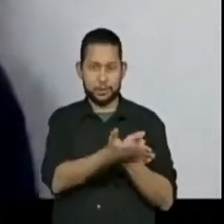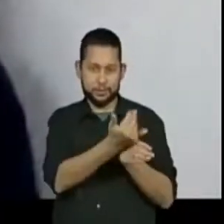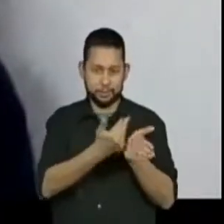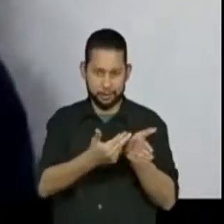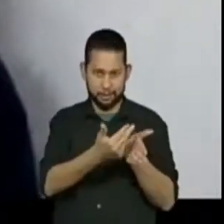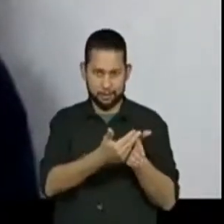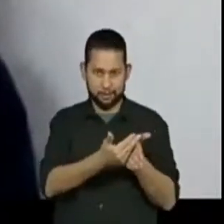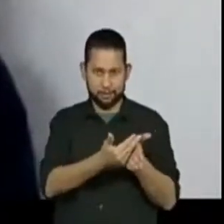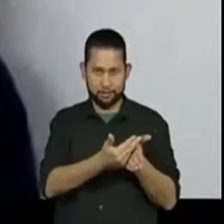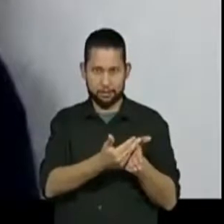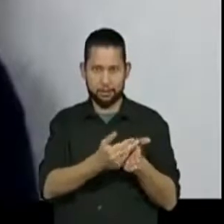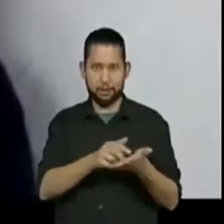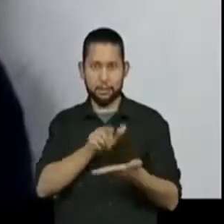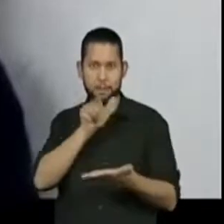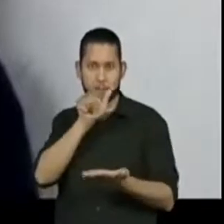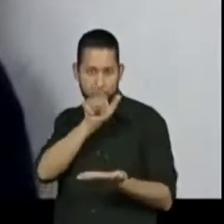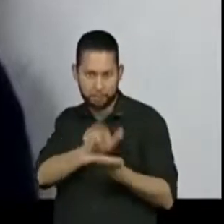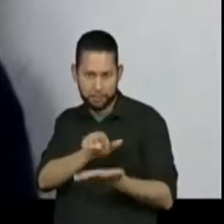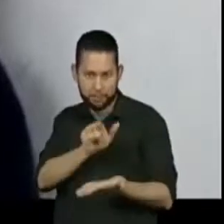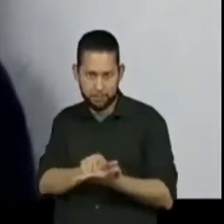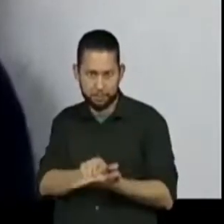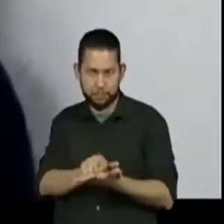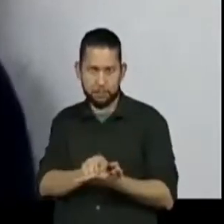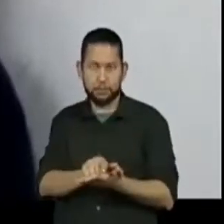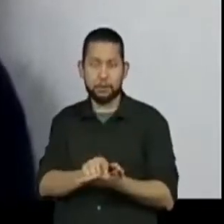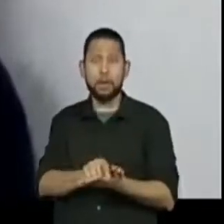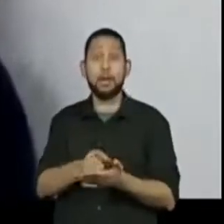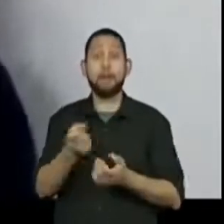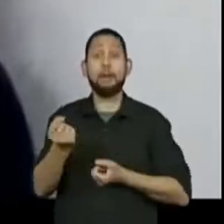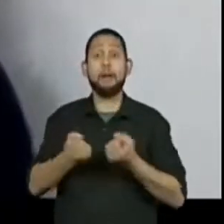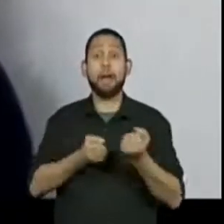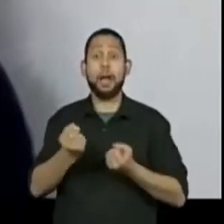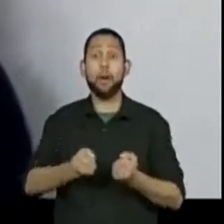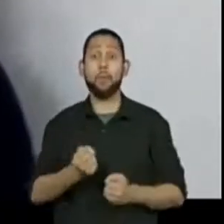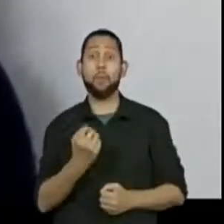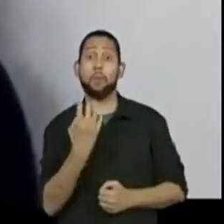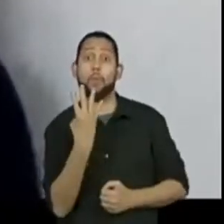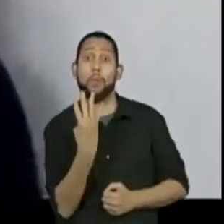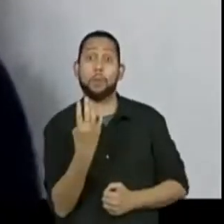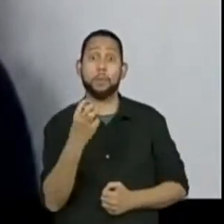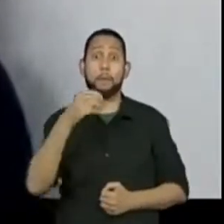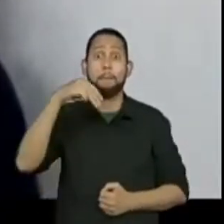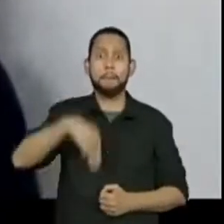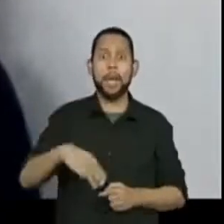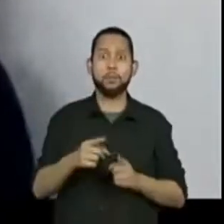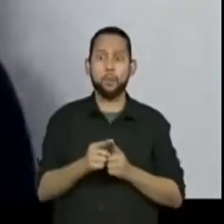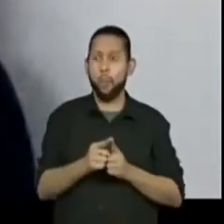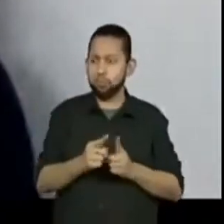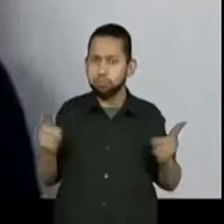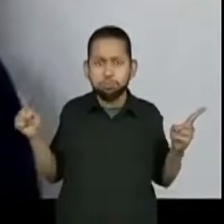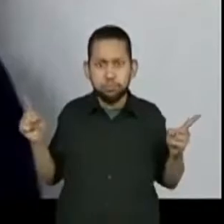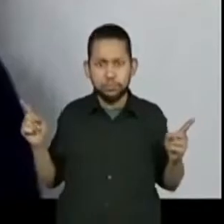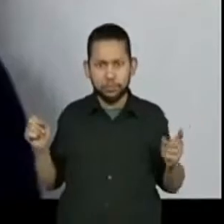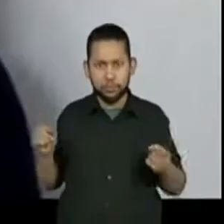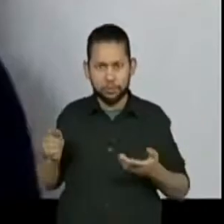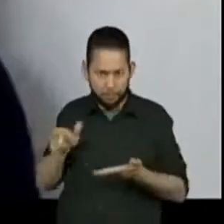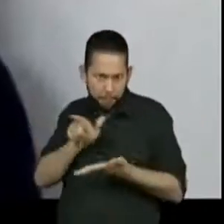metros numa folha de sulfite? O que que vocês acham?